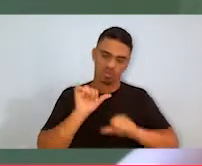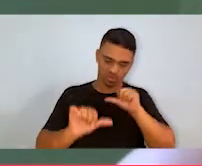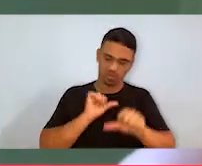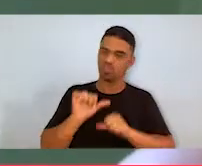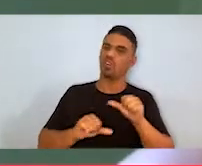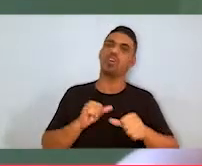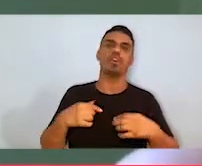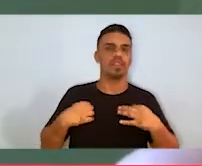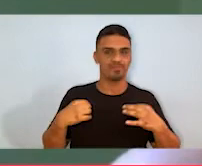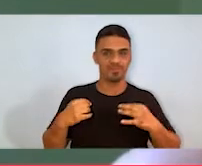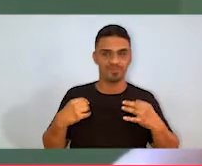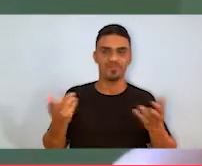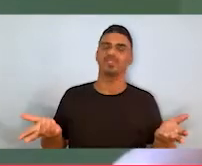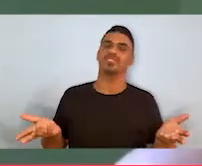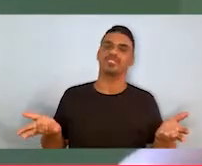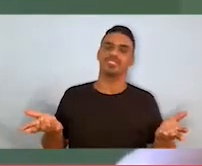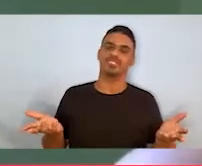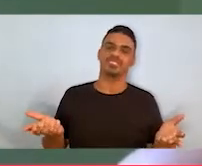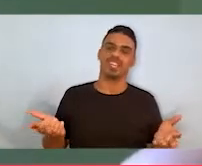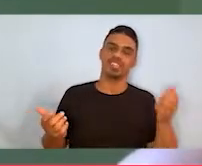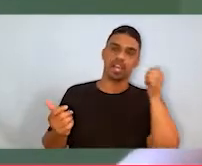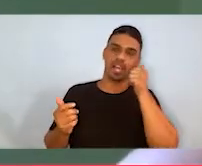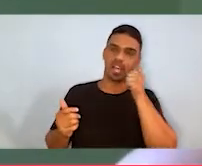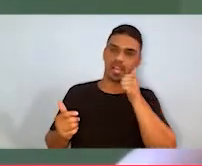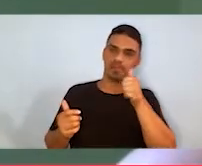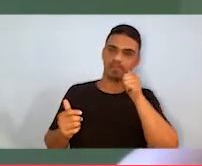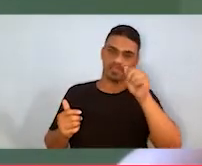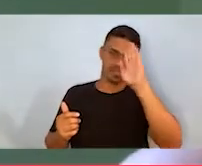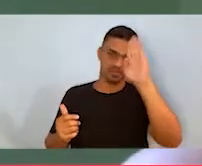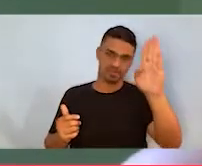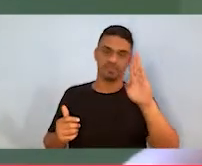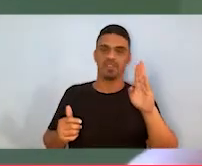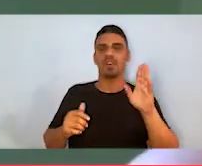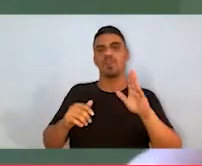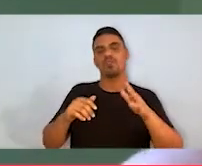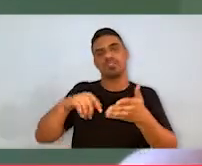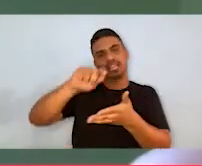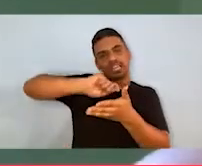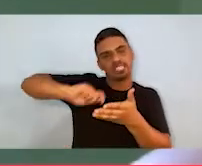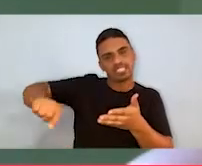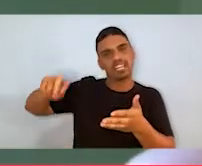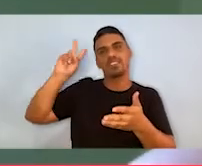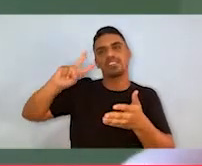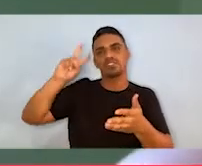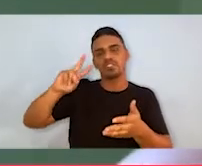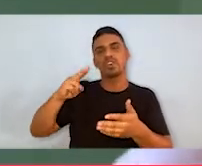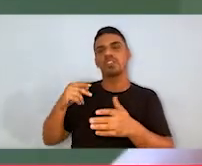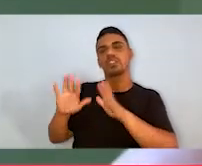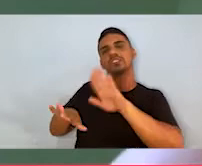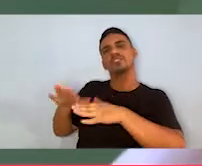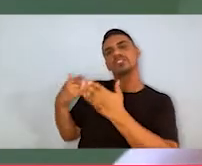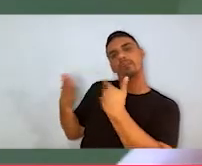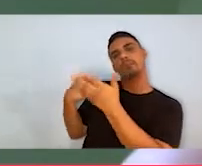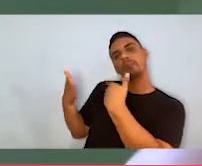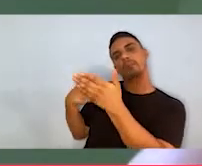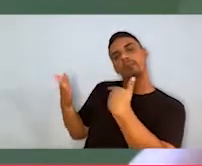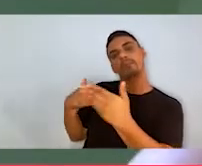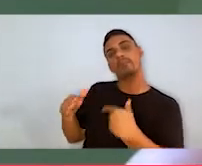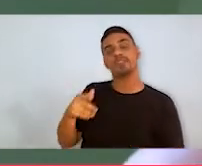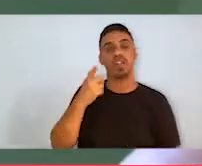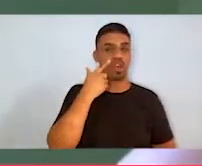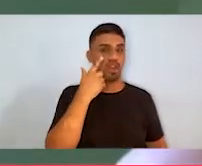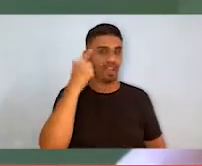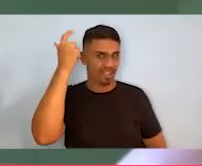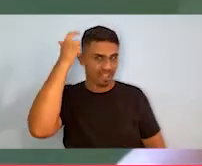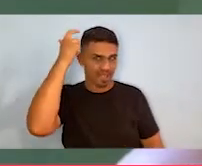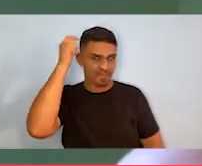troque a blusa. Então, assim, a Melina, que é roteirista, por exemplo, às vezes a gente tá conversando, ela pega e fala,